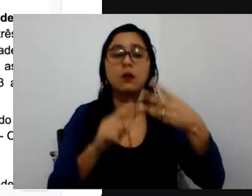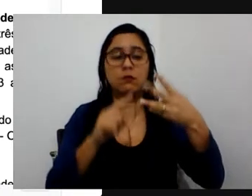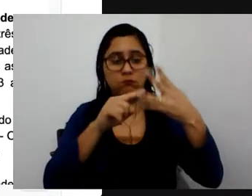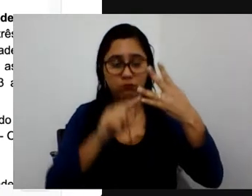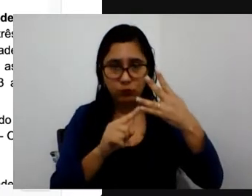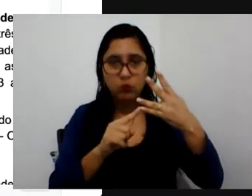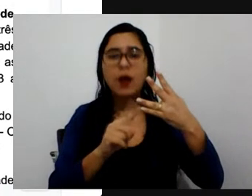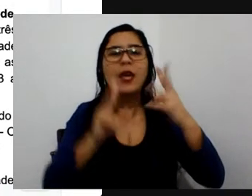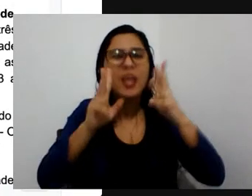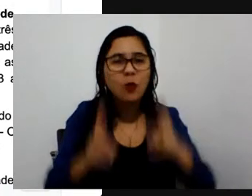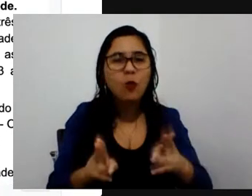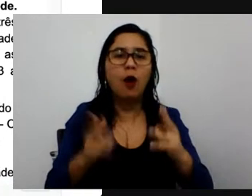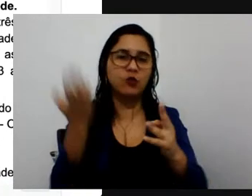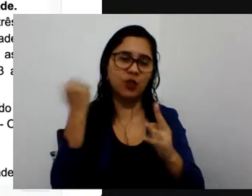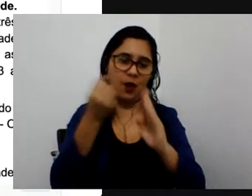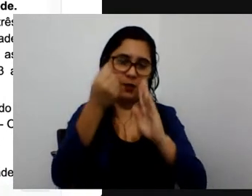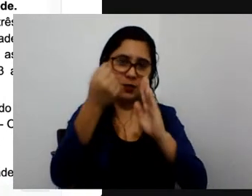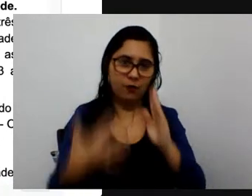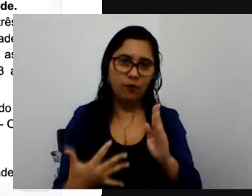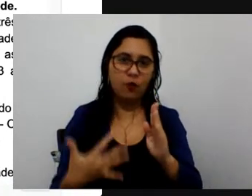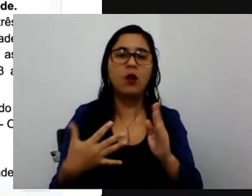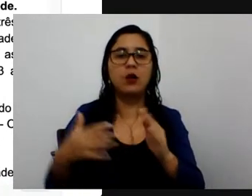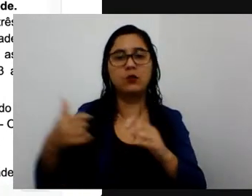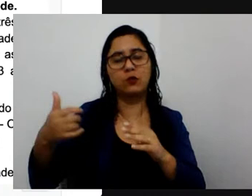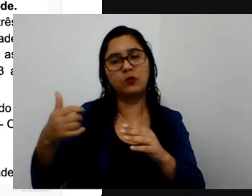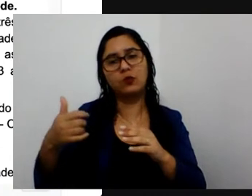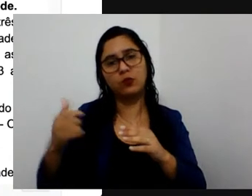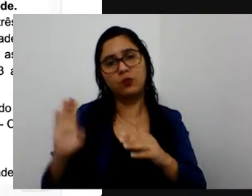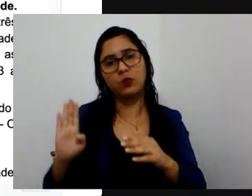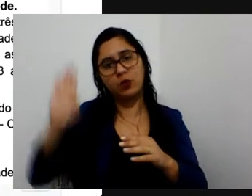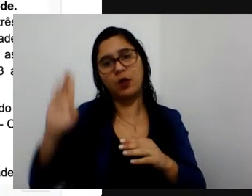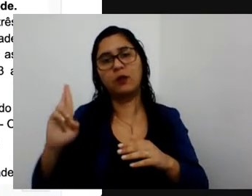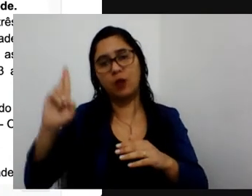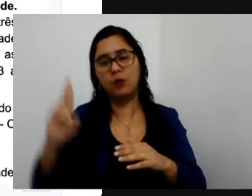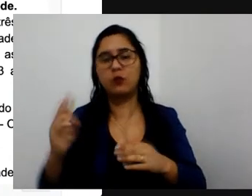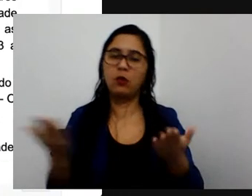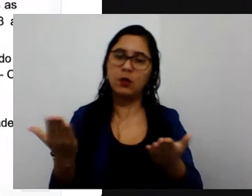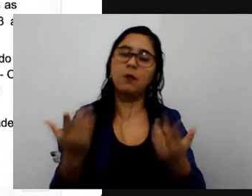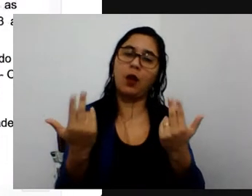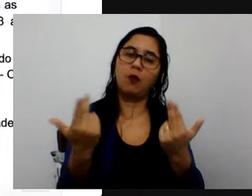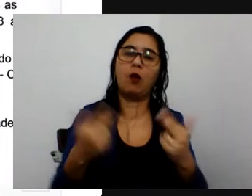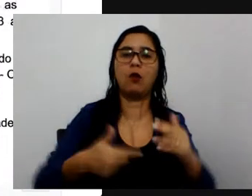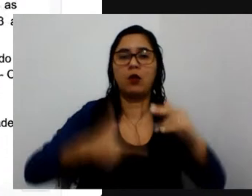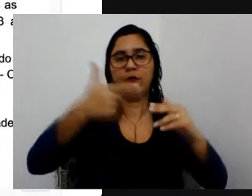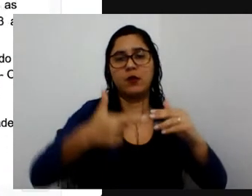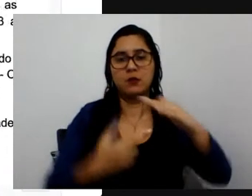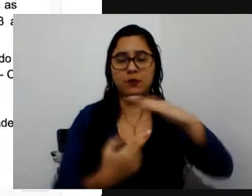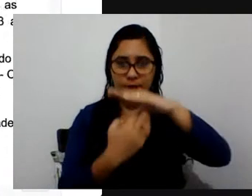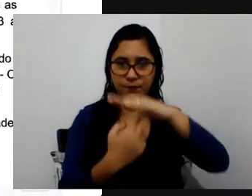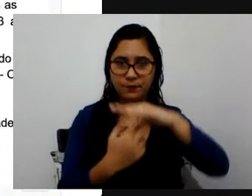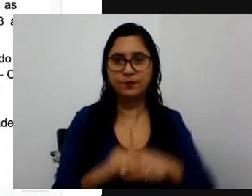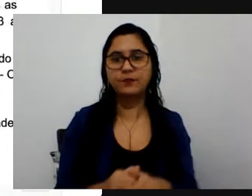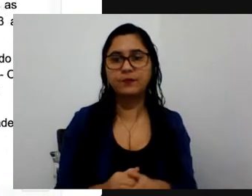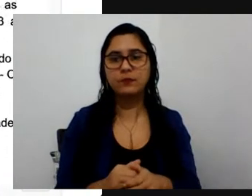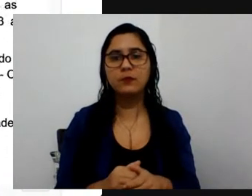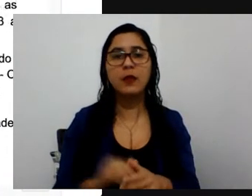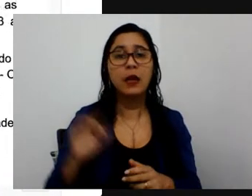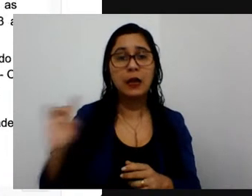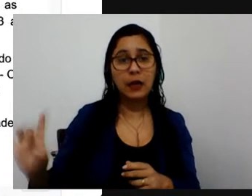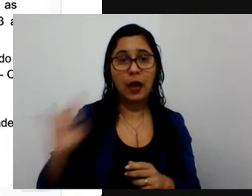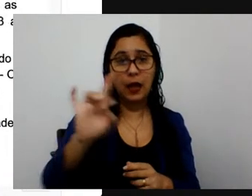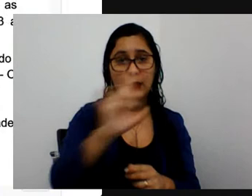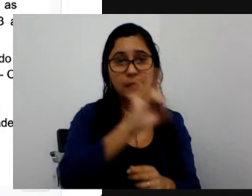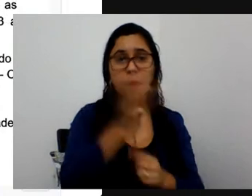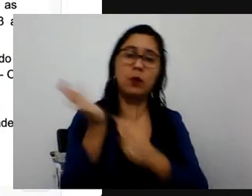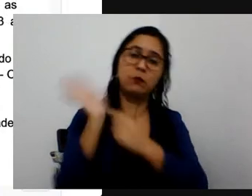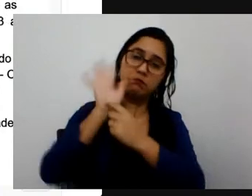a rodada de perguntas aos candidatos a reitor. As exposições seguirão a mesma sequência